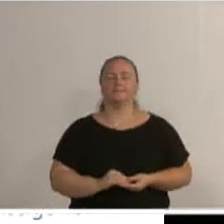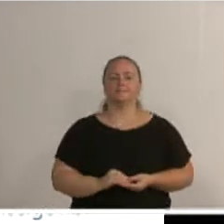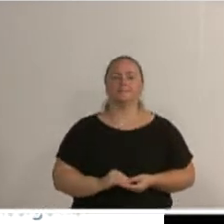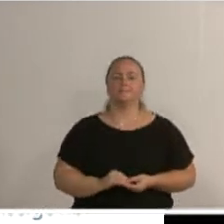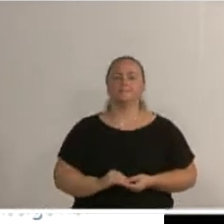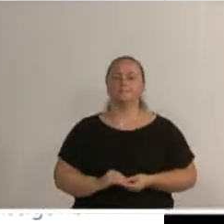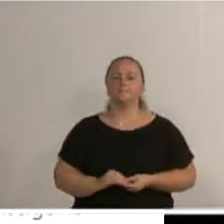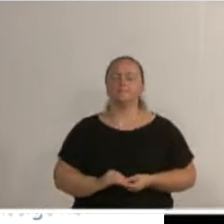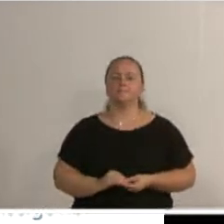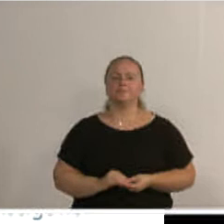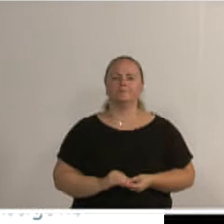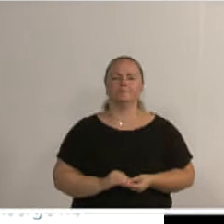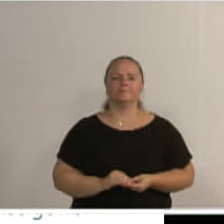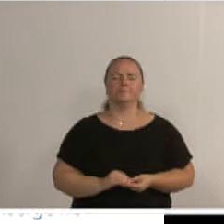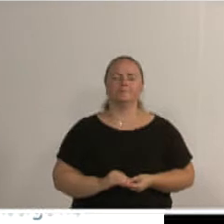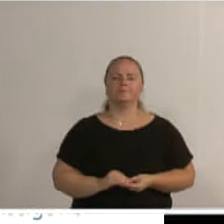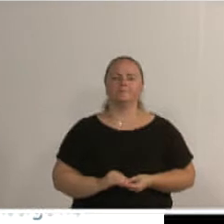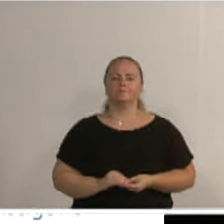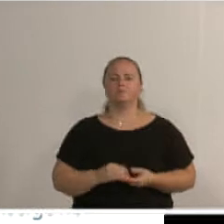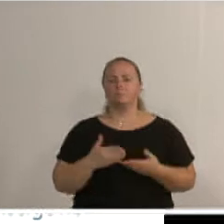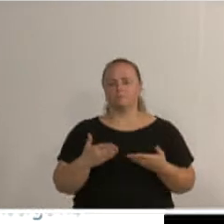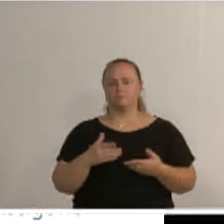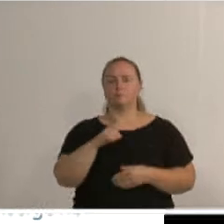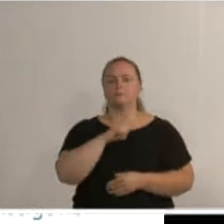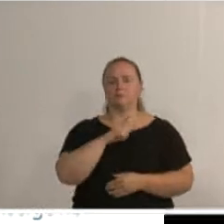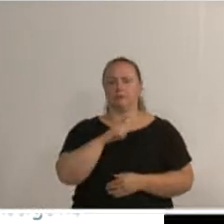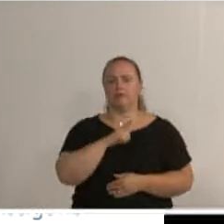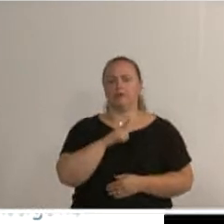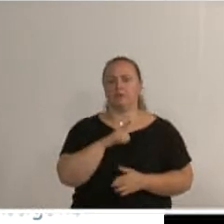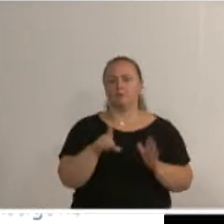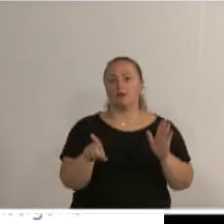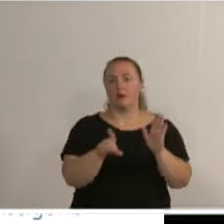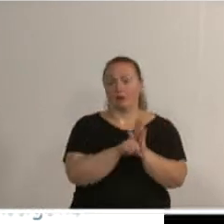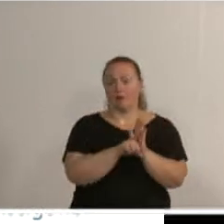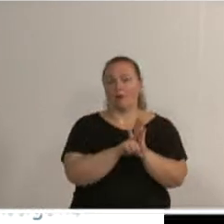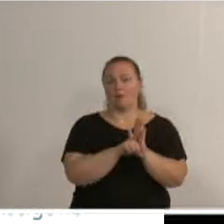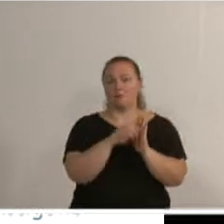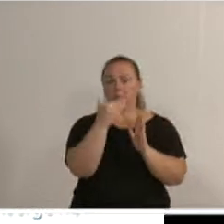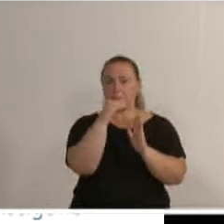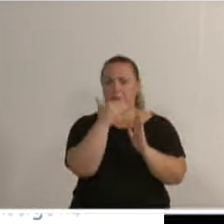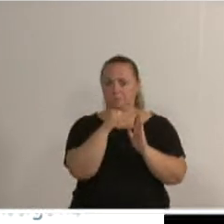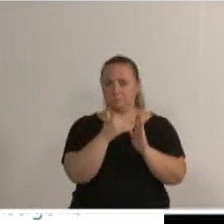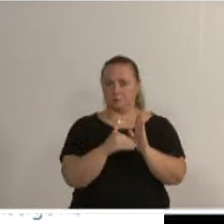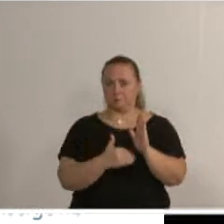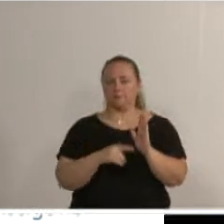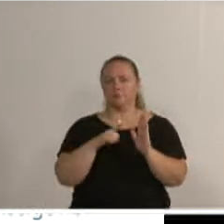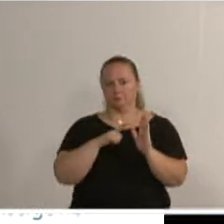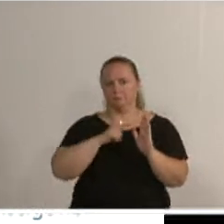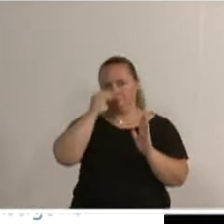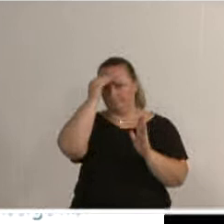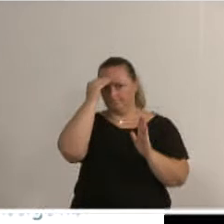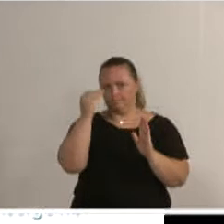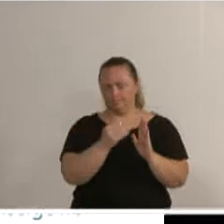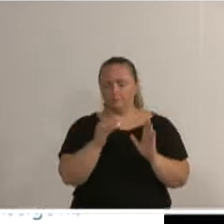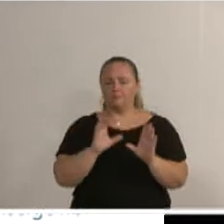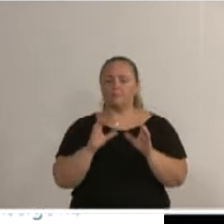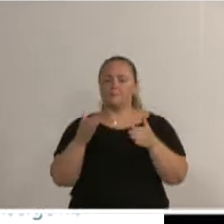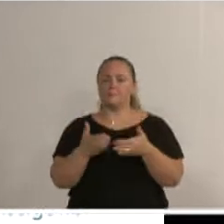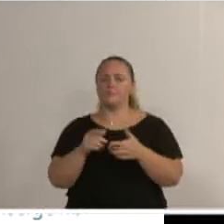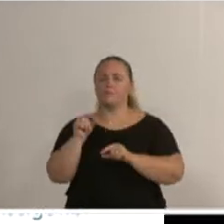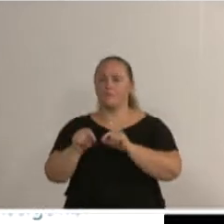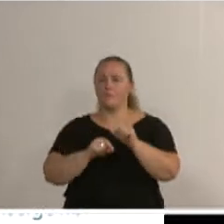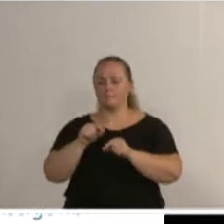público, ela tem uma questão de legislação e de contrato que rege sobre ela, e a comissão especial mista ela vai trabalhar sobre